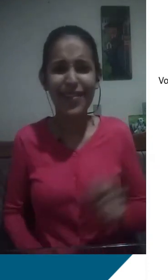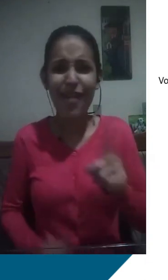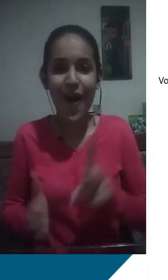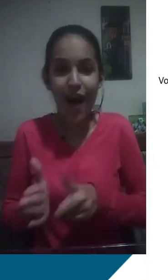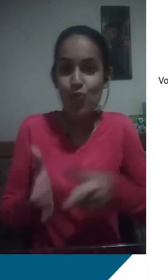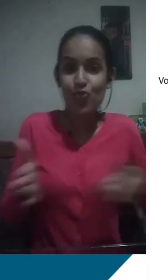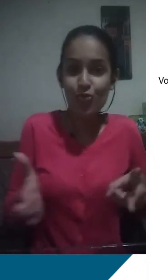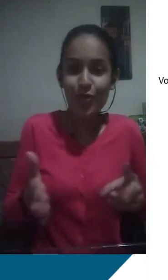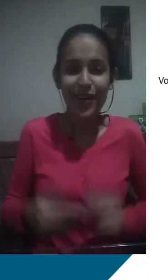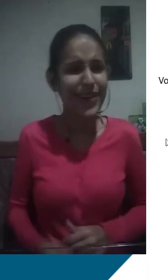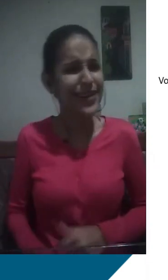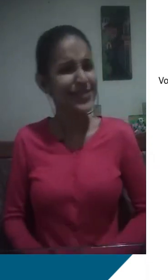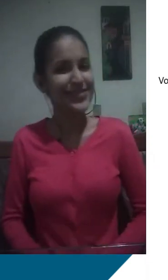né?